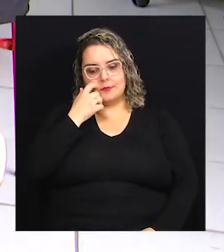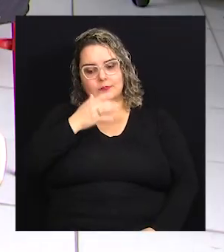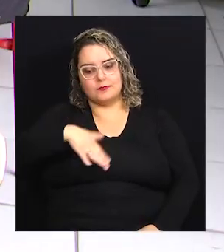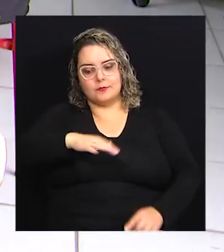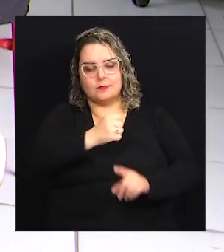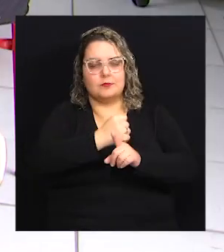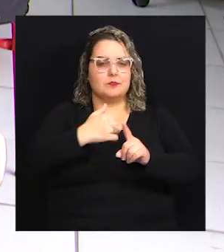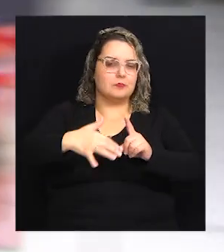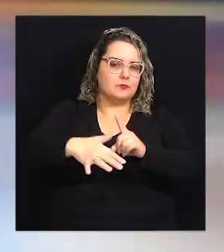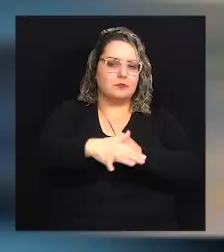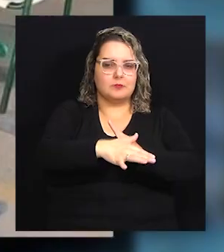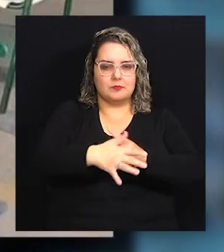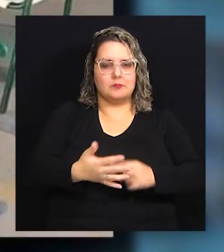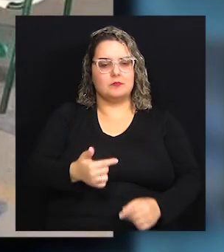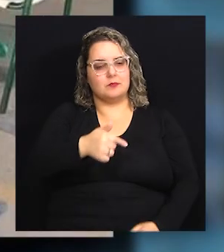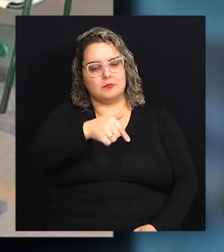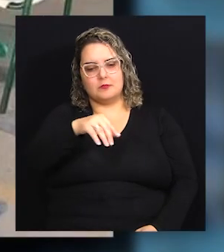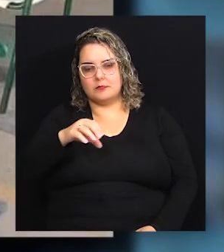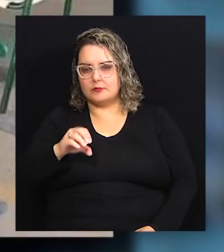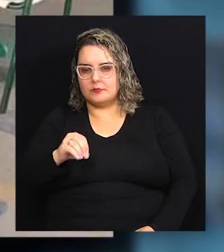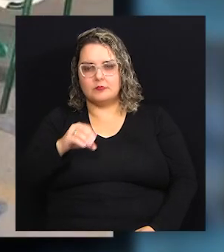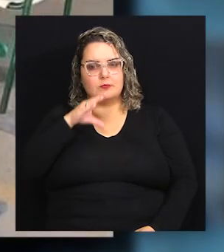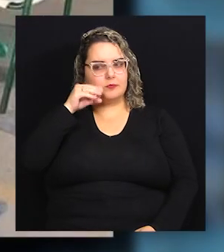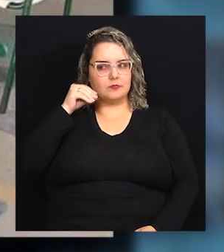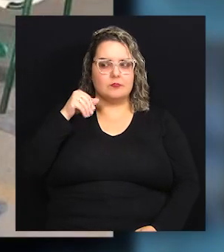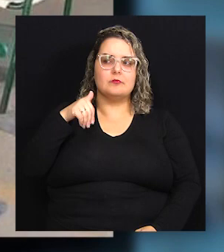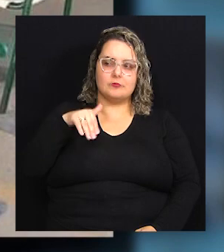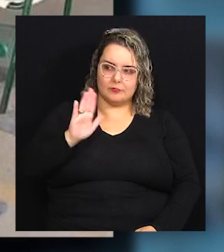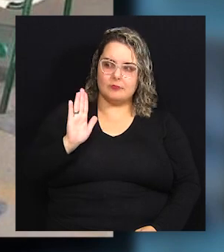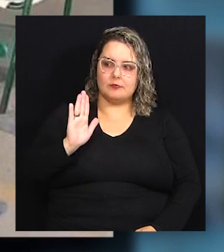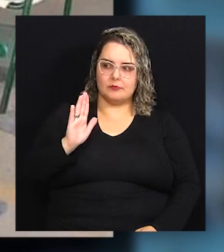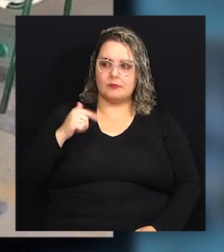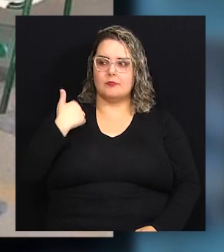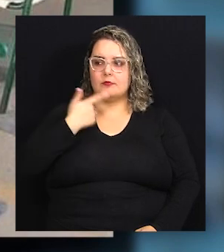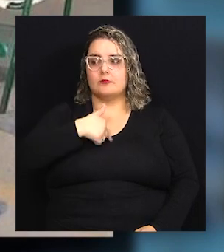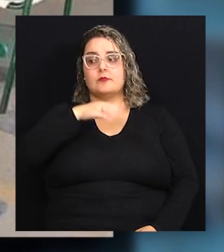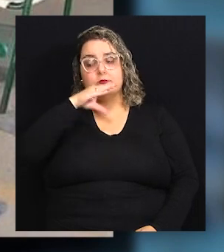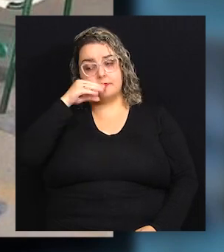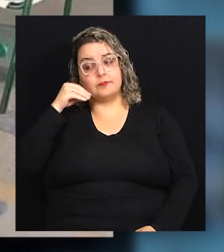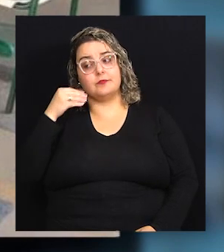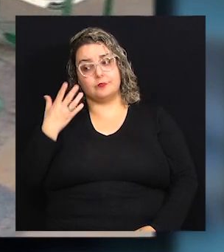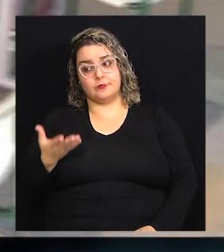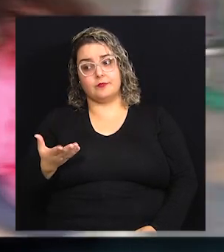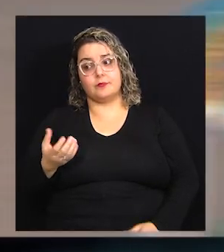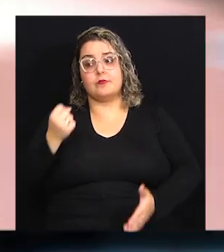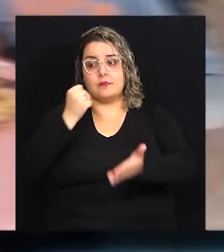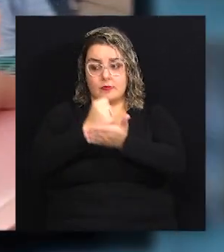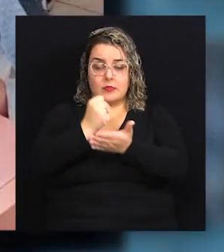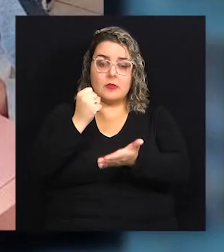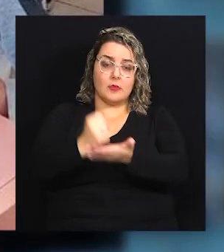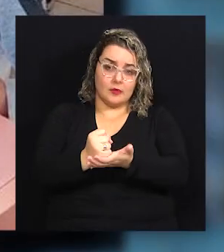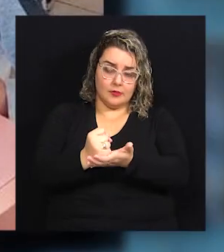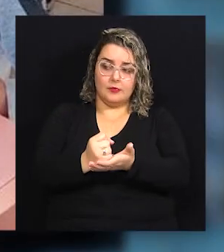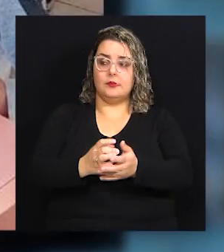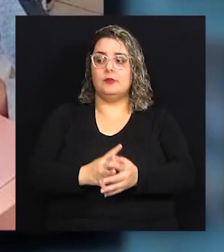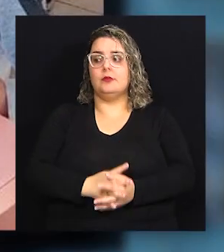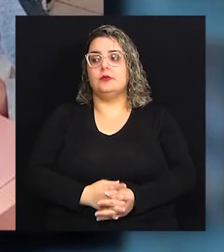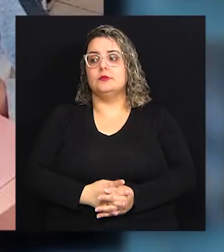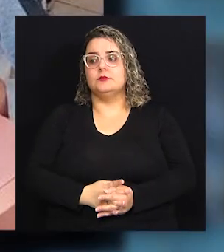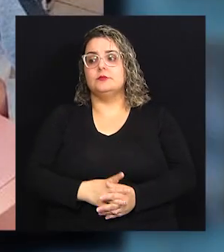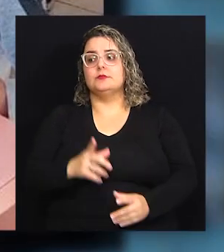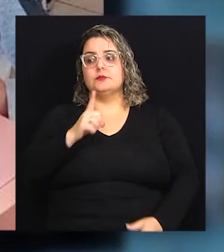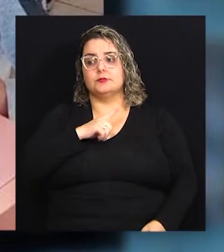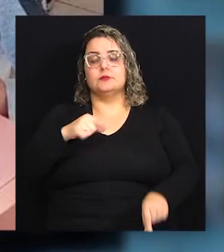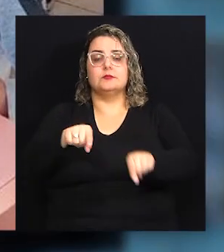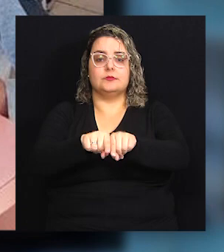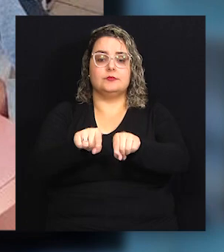da parte social, entre 70 funcionários para mais. Os nossos funcionários, eles são contratados,